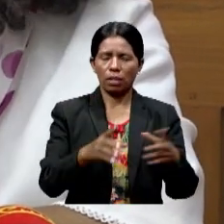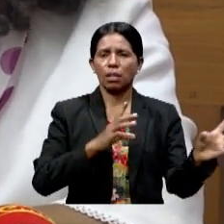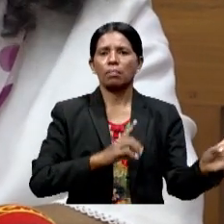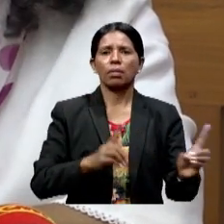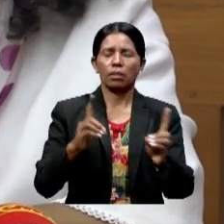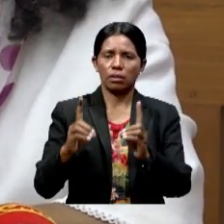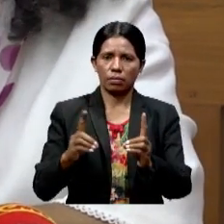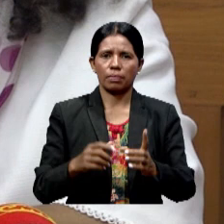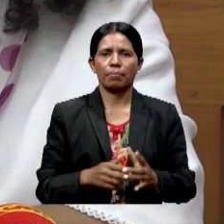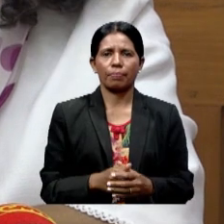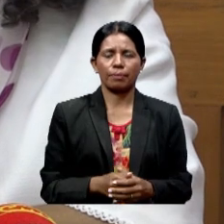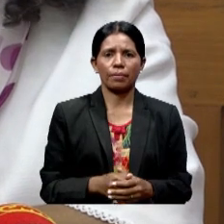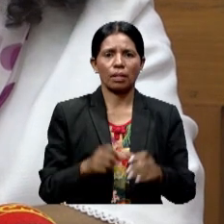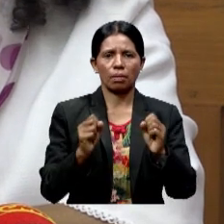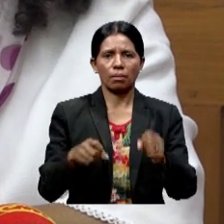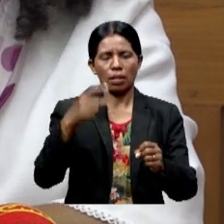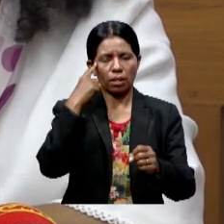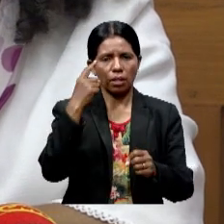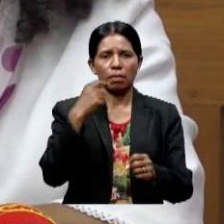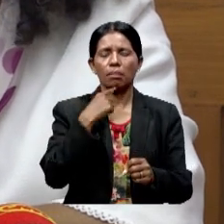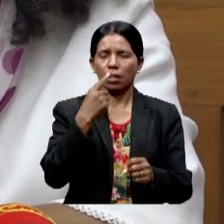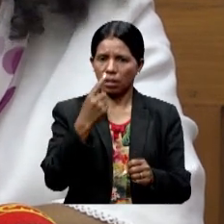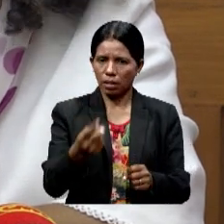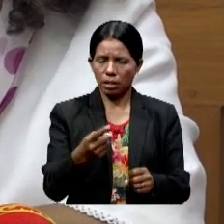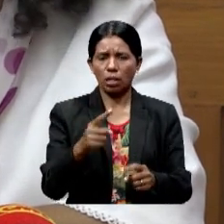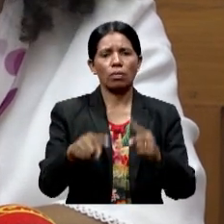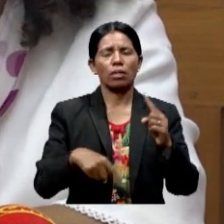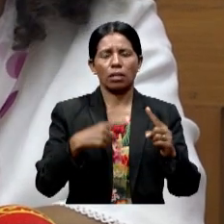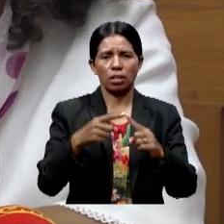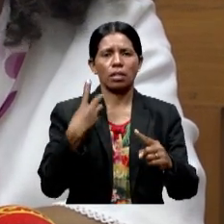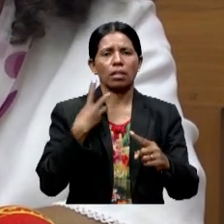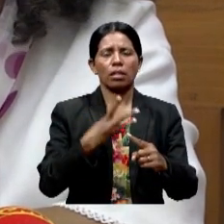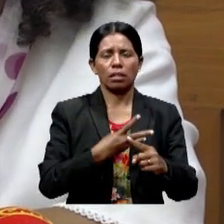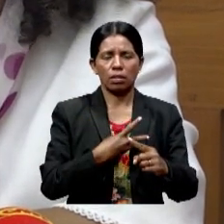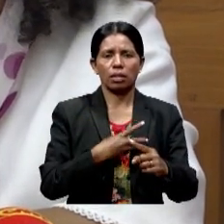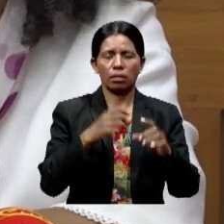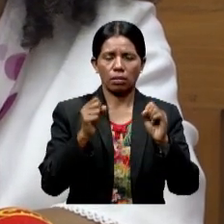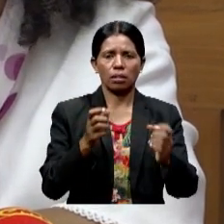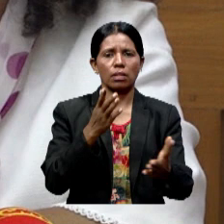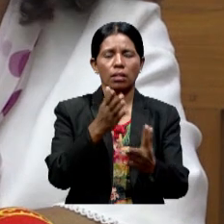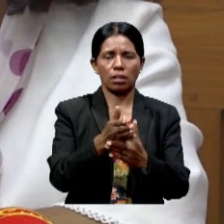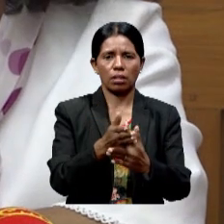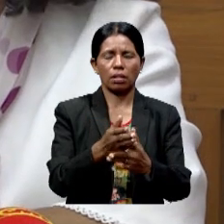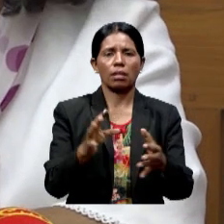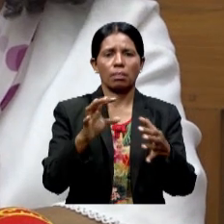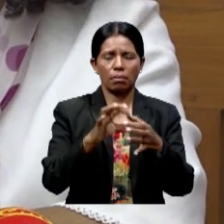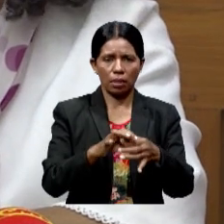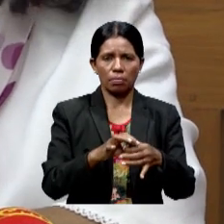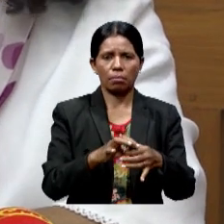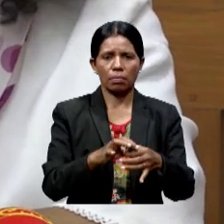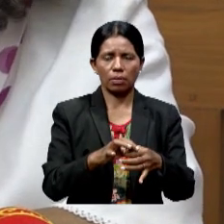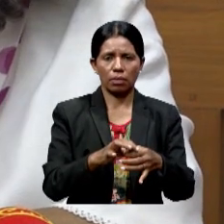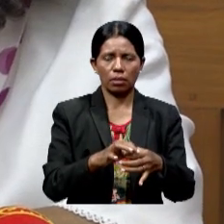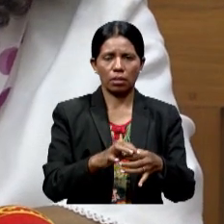maka bele até te kata banhira, mas ita tu espera adesão ba membro pleno ne